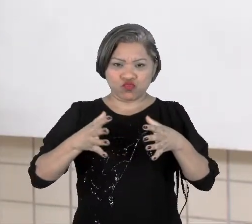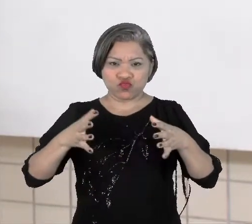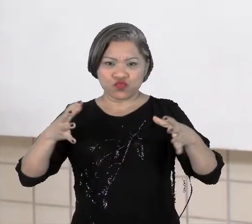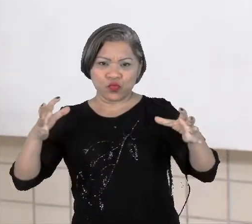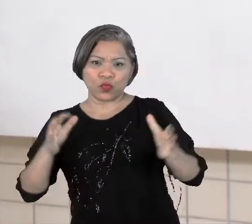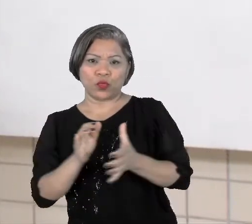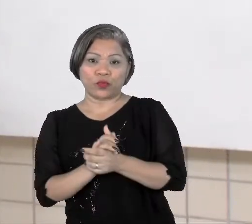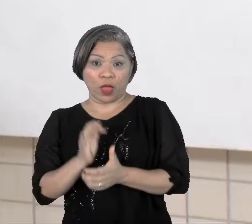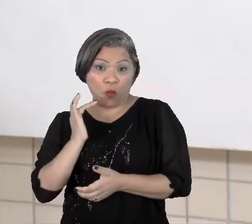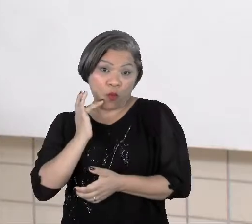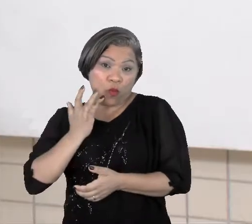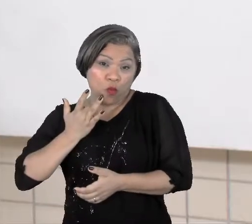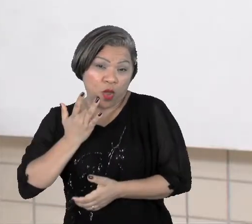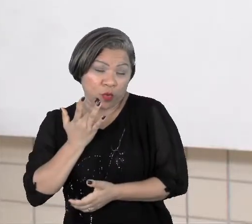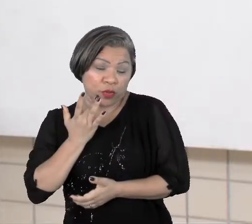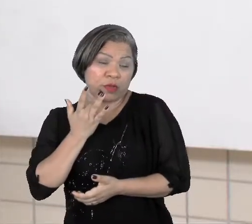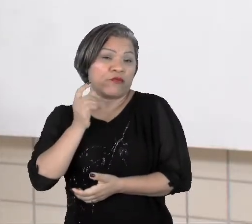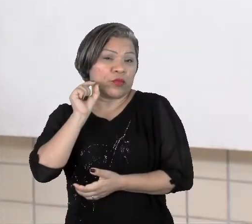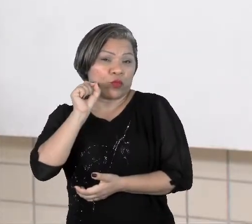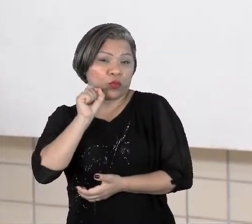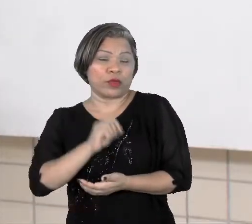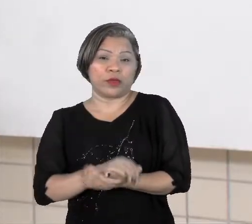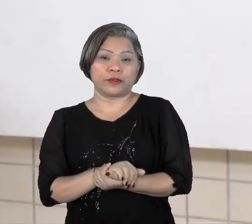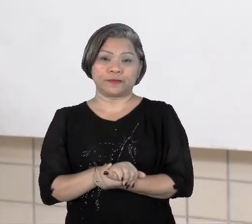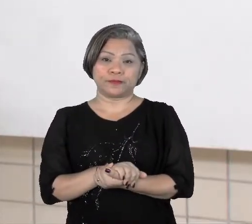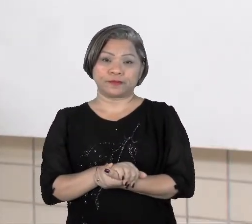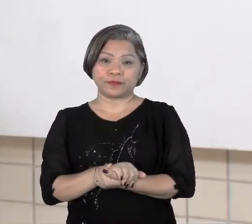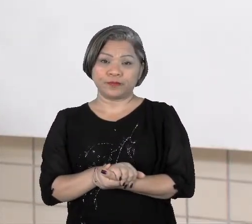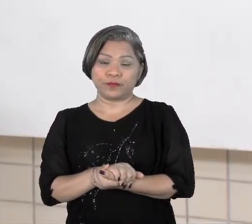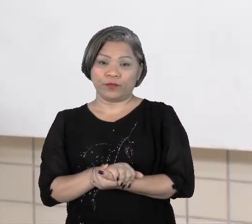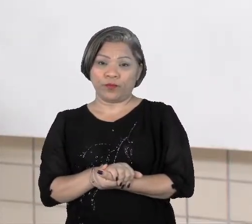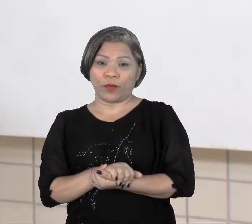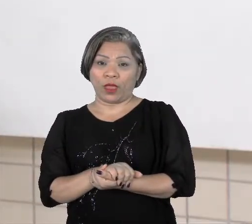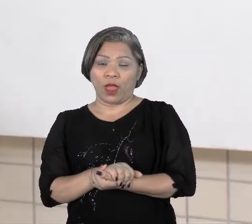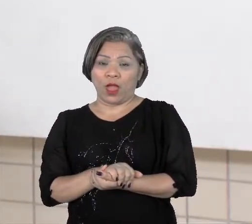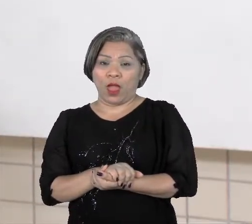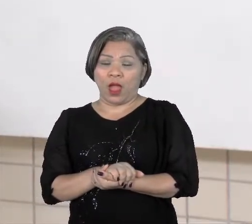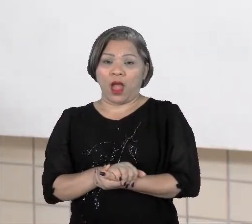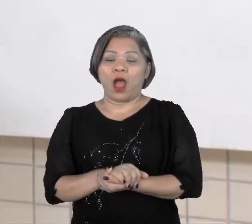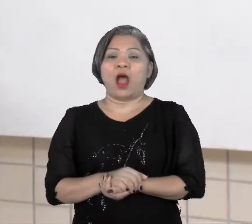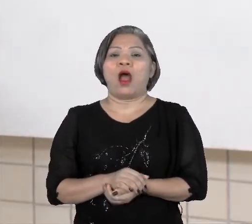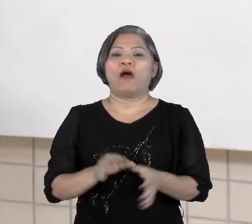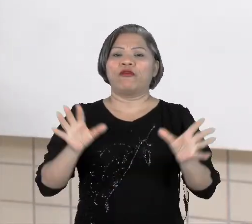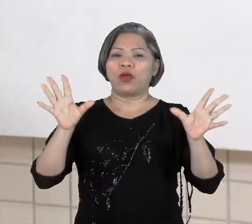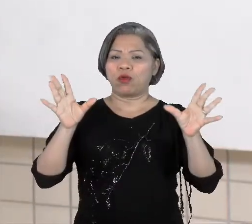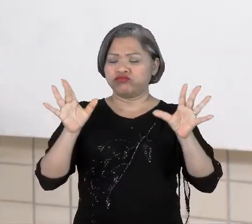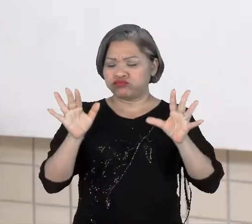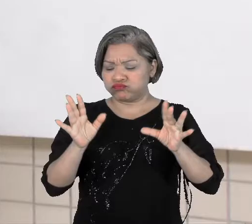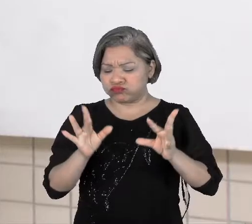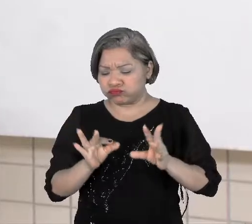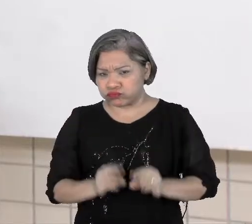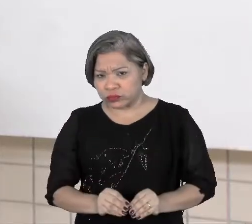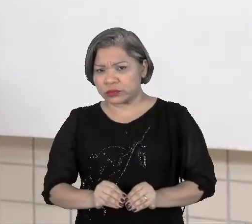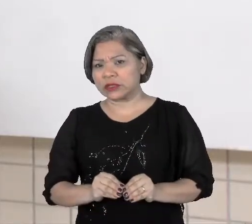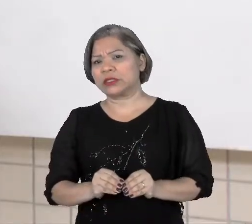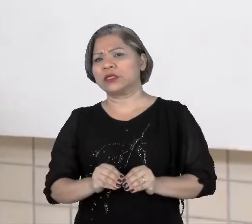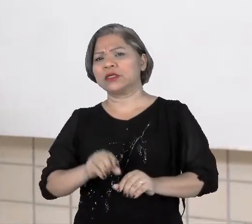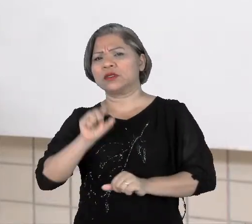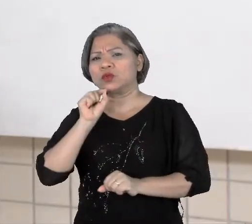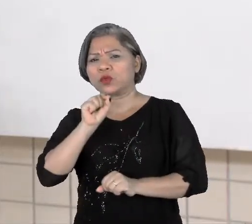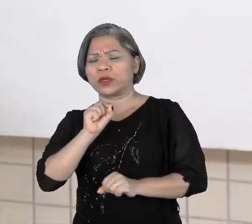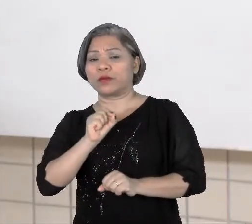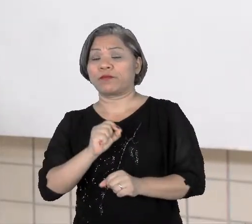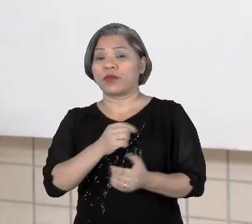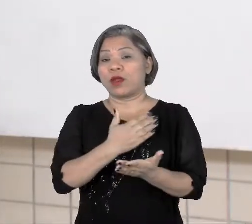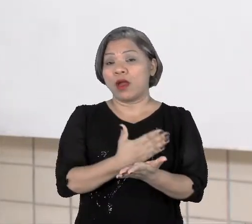região foi o declínio da exploração aurífera. Ou seja, a partir do momento que as minas,